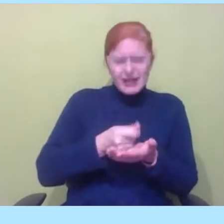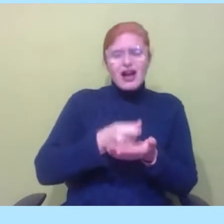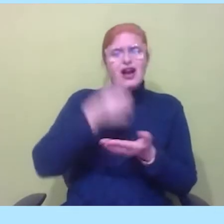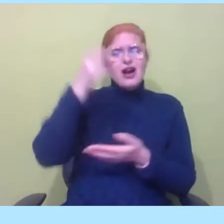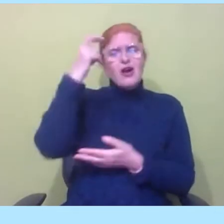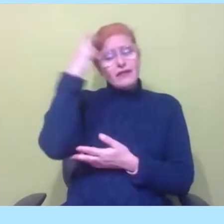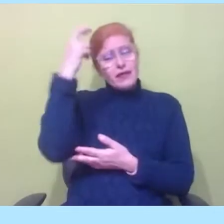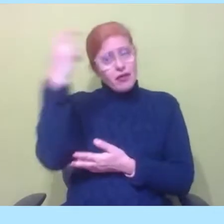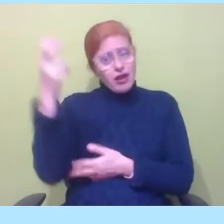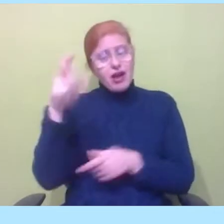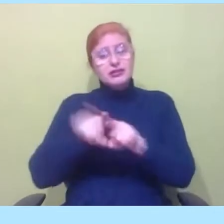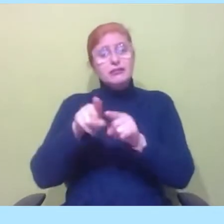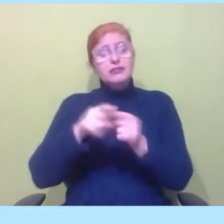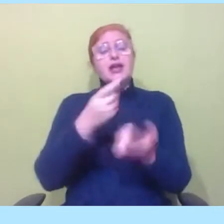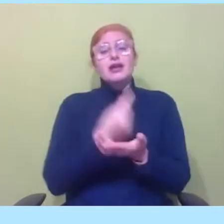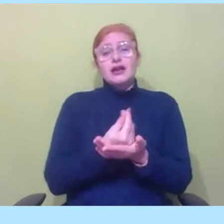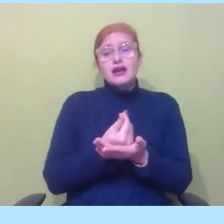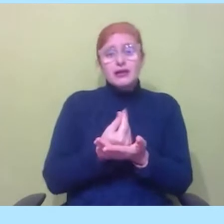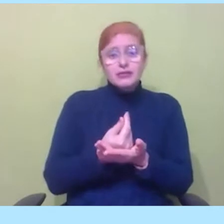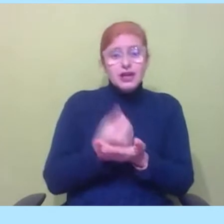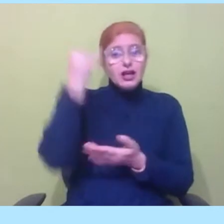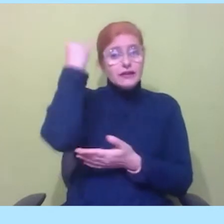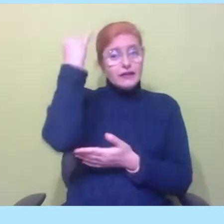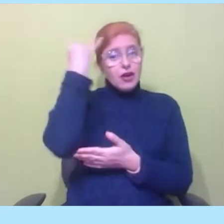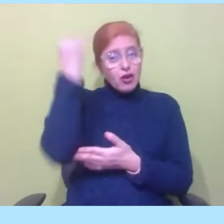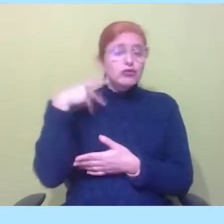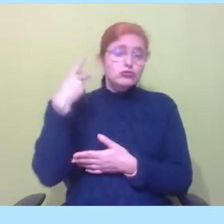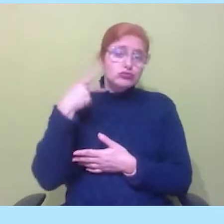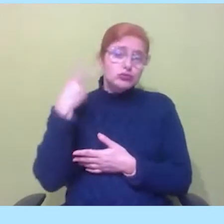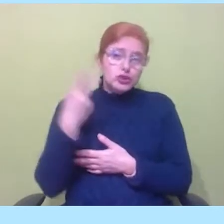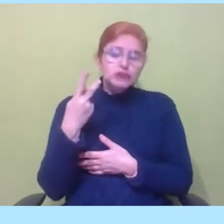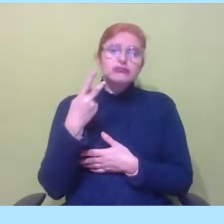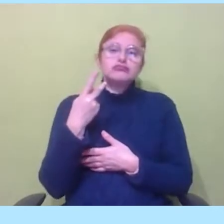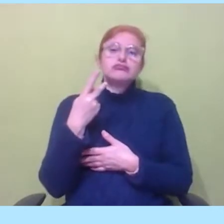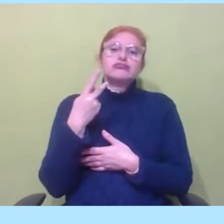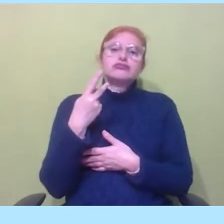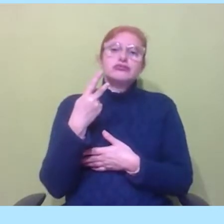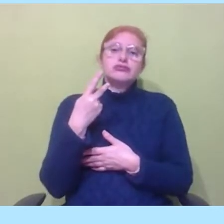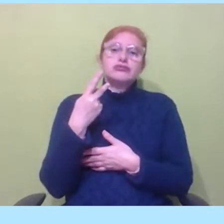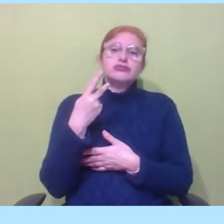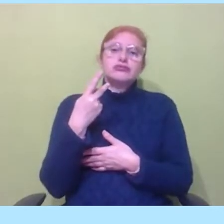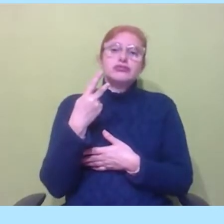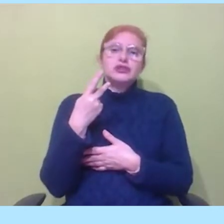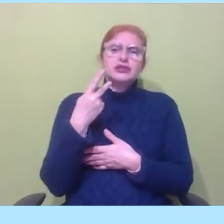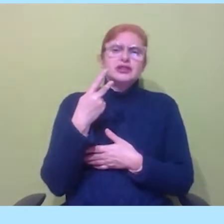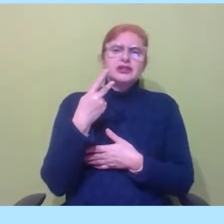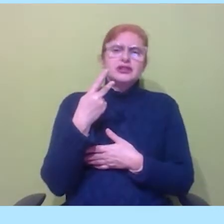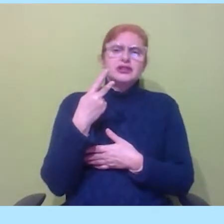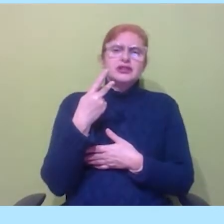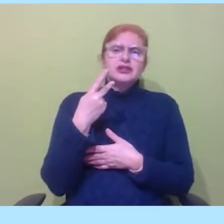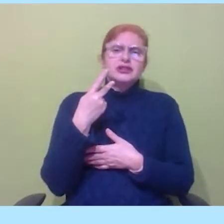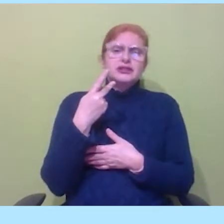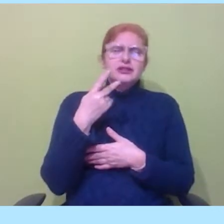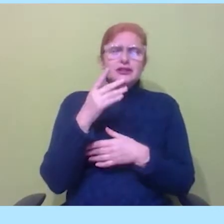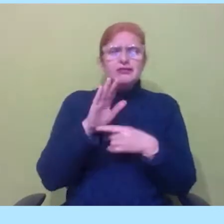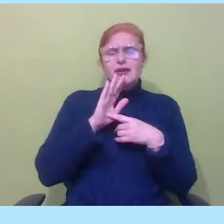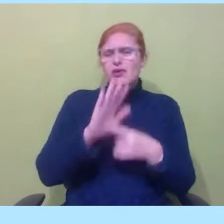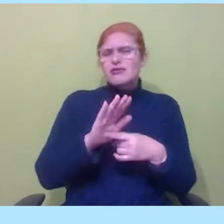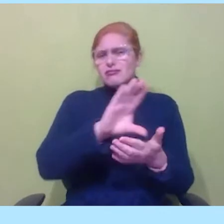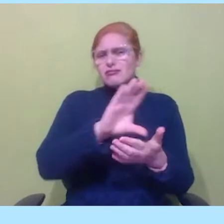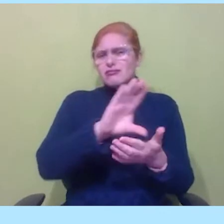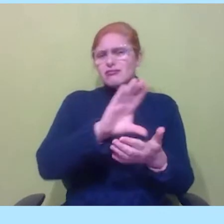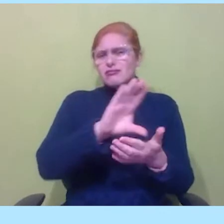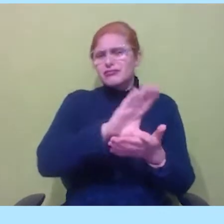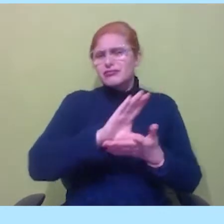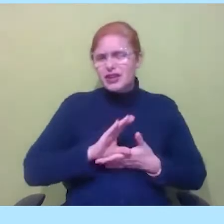ideológico, político, são tratados como ganho, então eles podem também ser administrados através